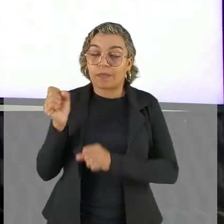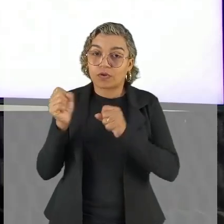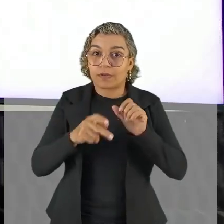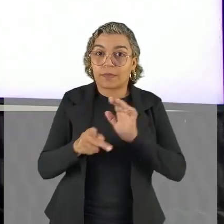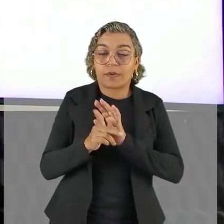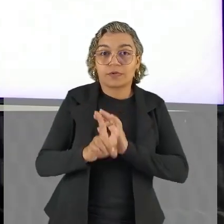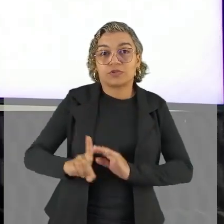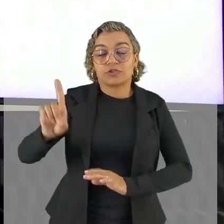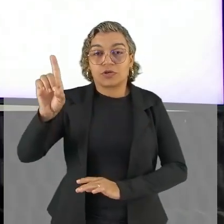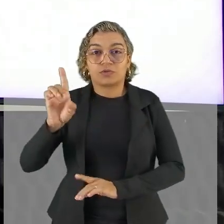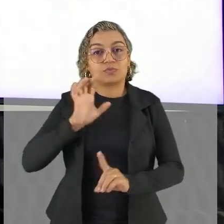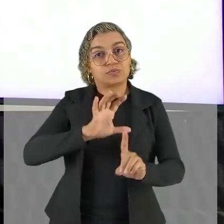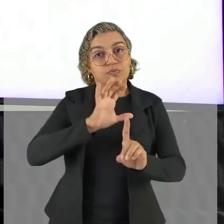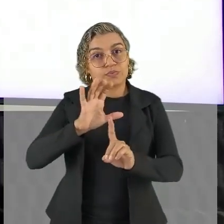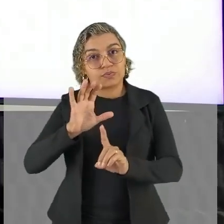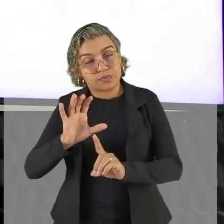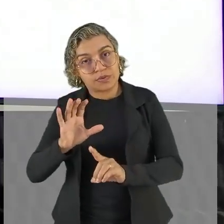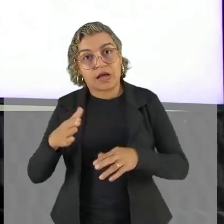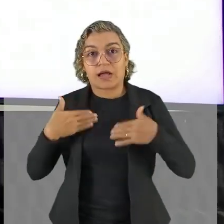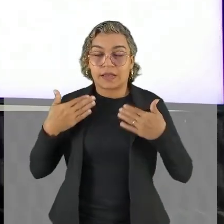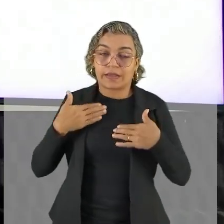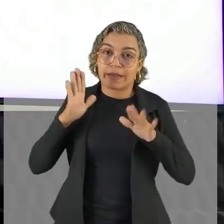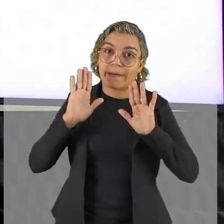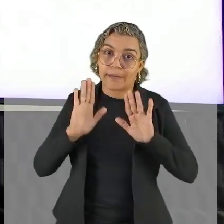a alegria, mas também faz a desgraça.